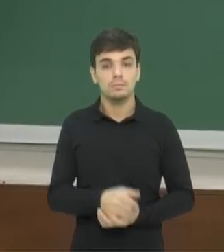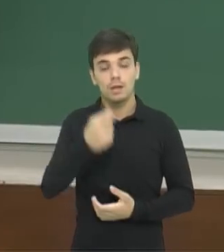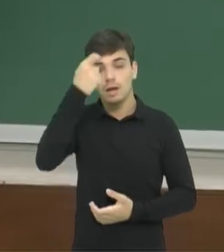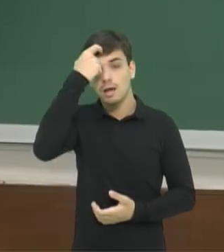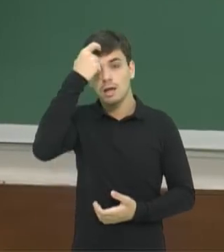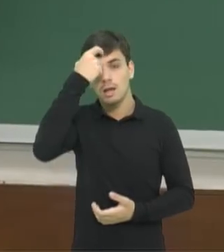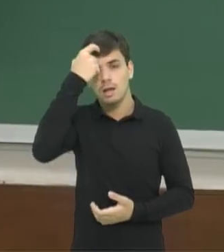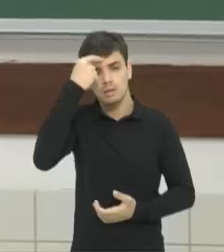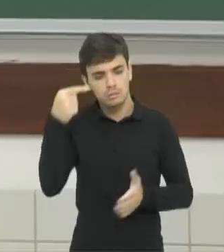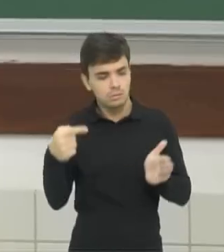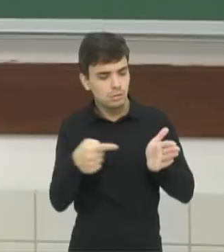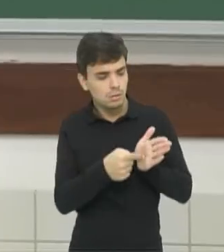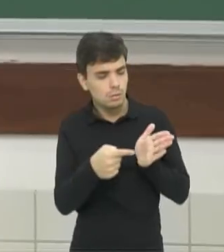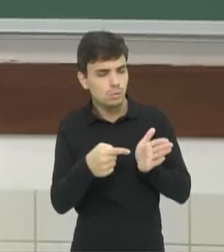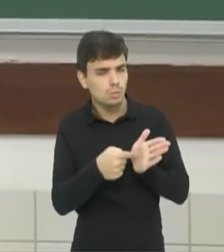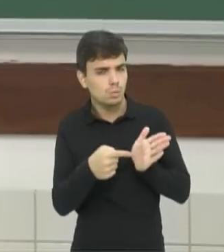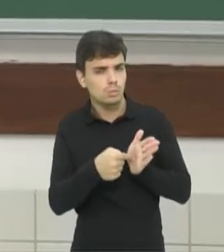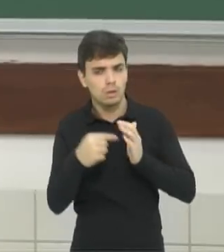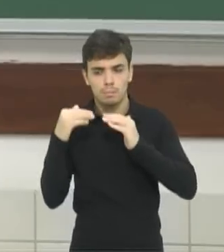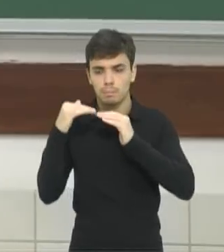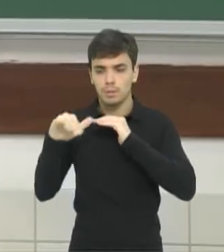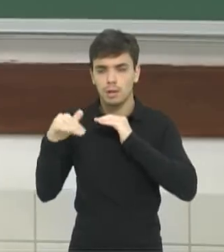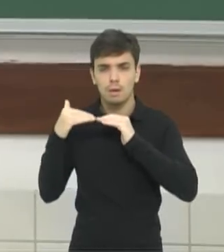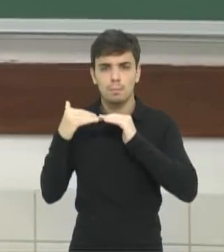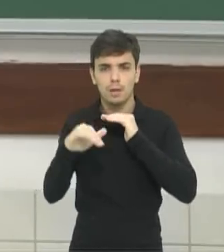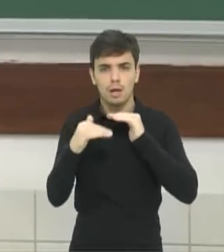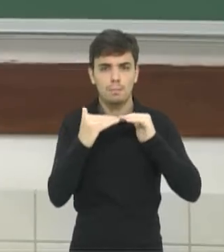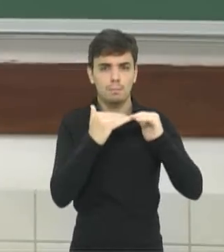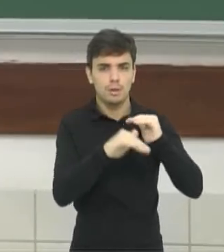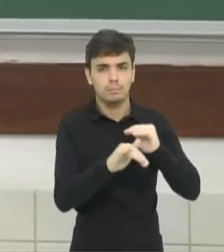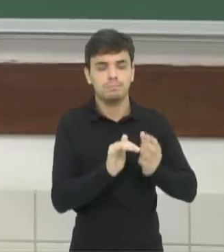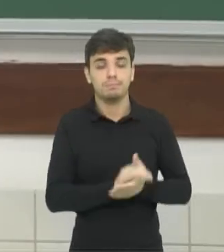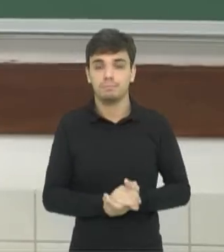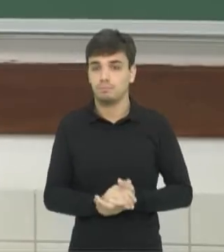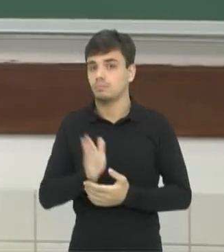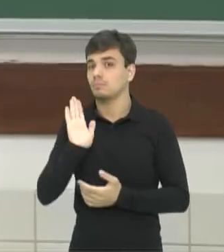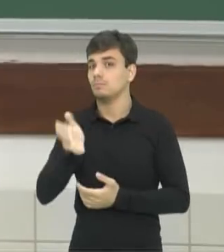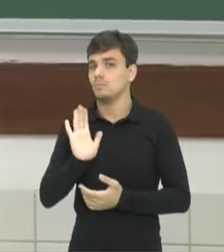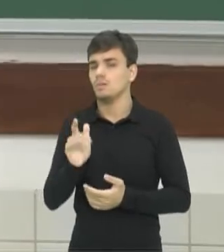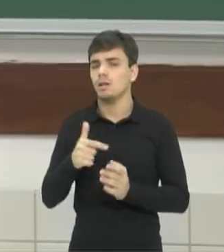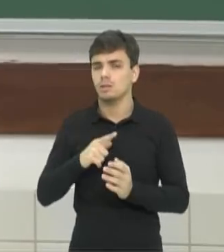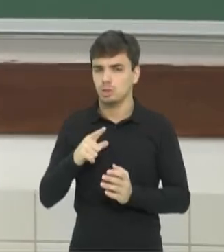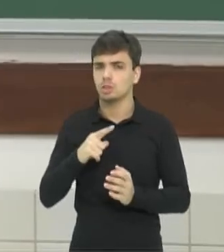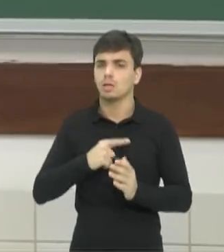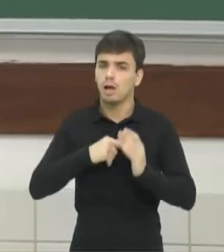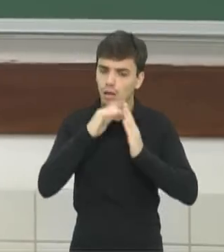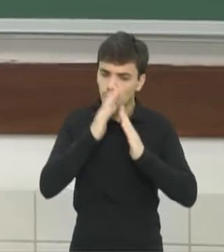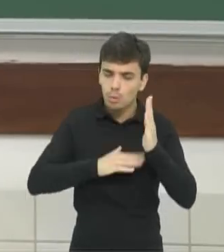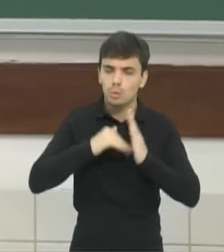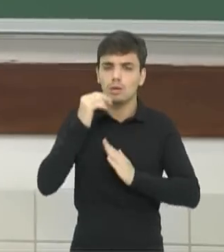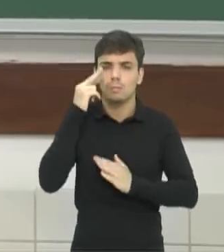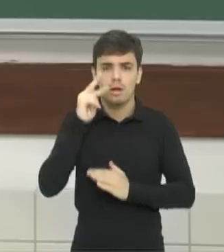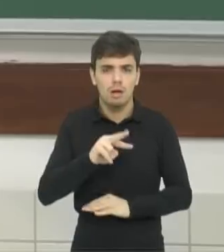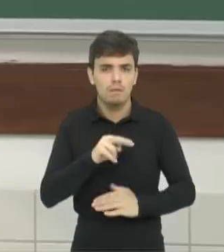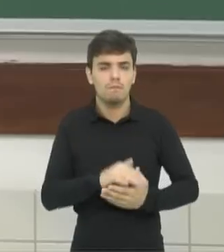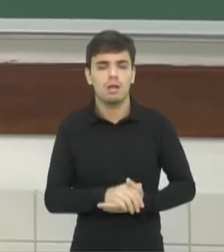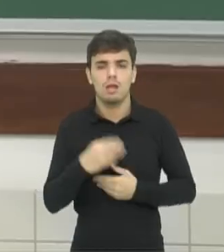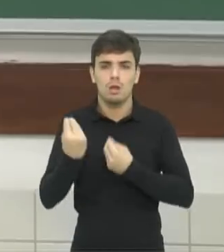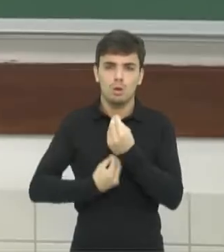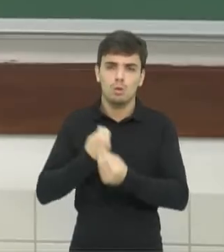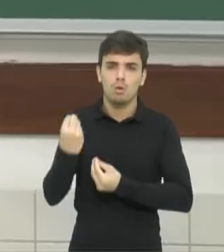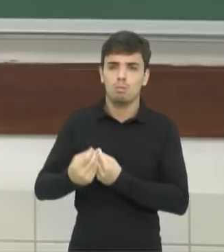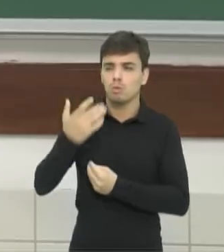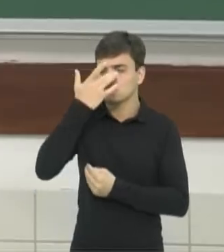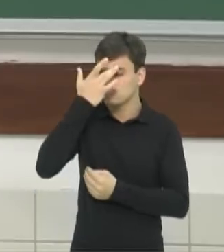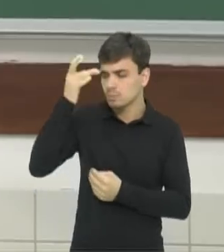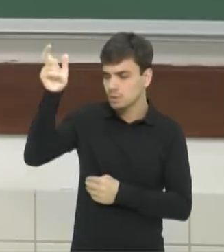das desigualdades. Eles faziam já isso. Inclusive, nas pinturas, a gente consegue ver mostragens de